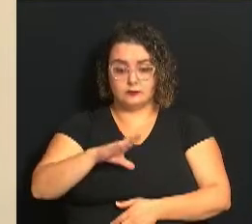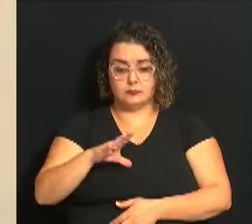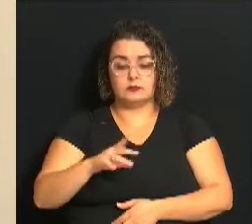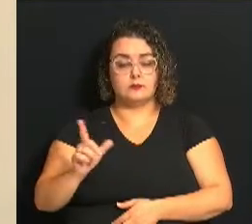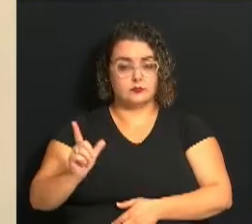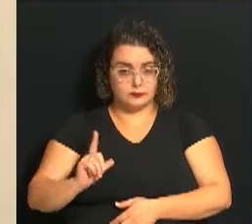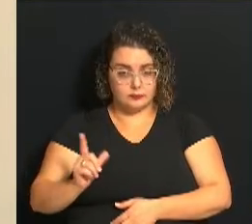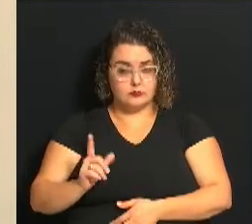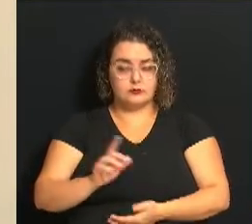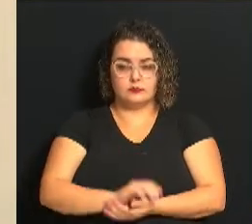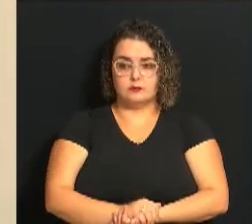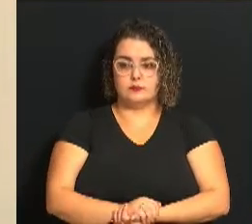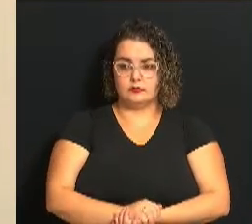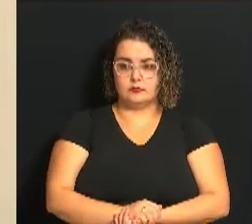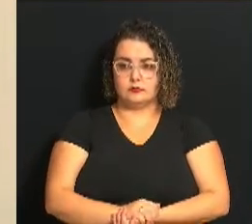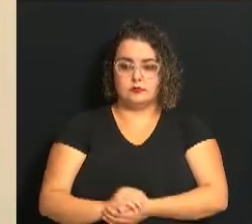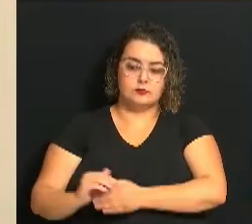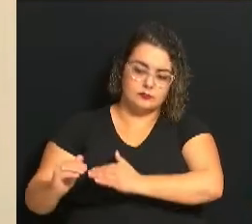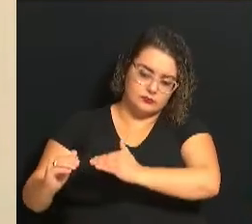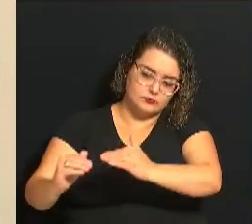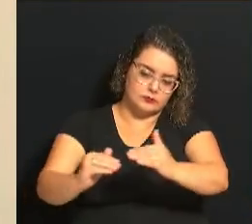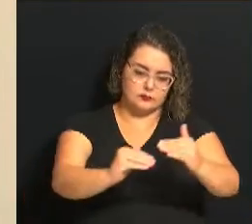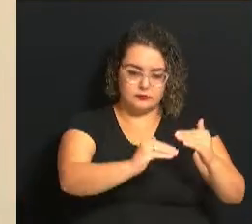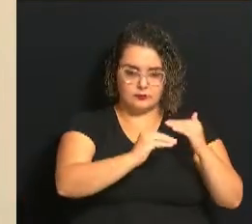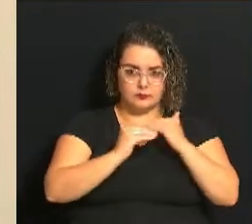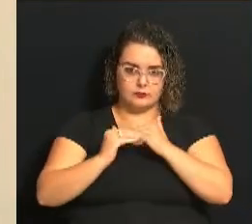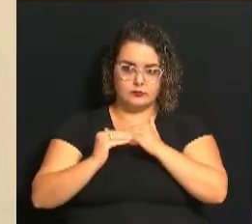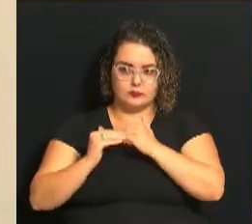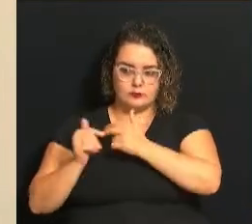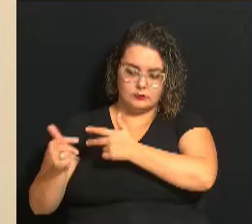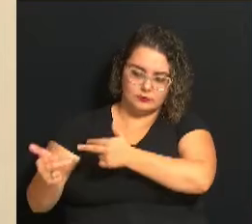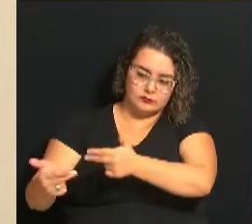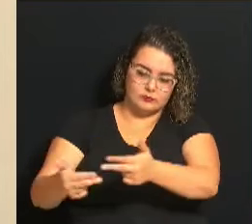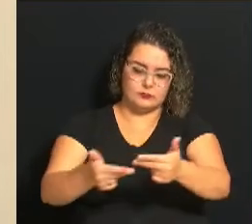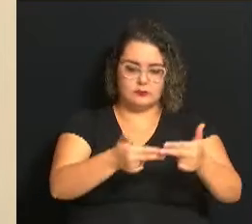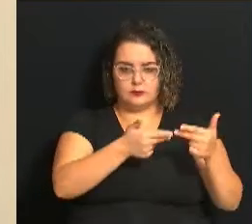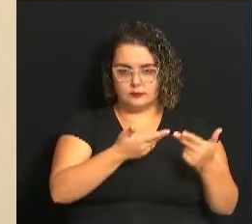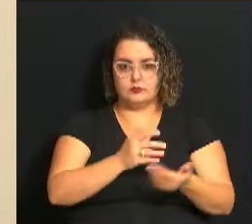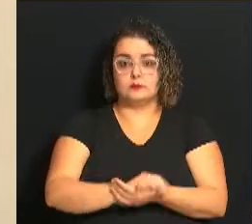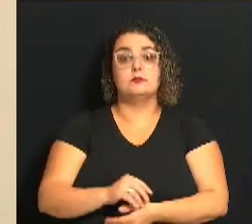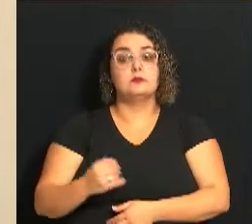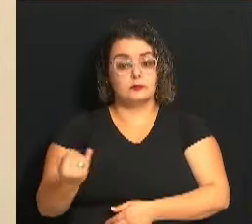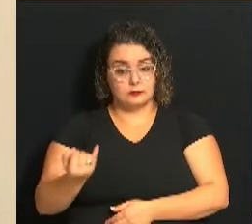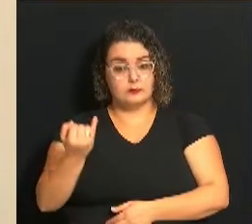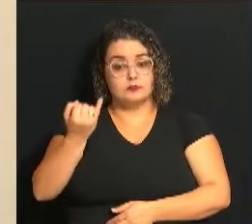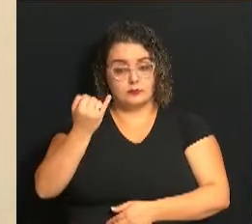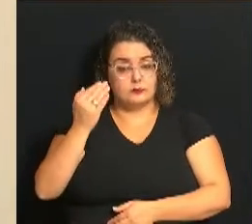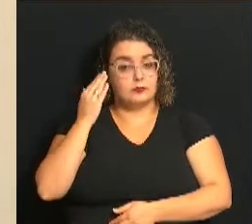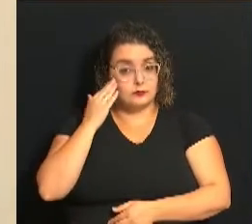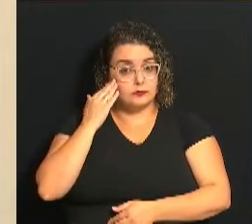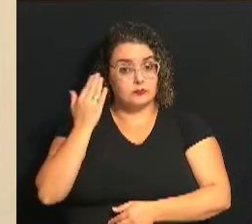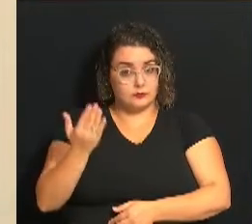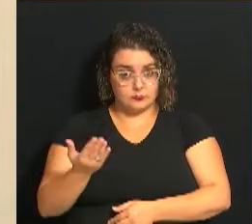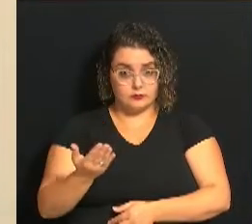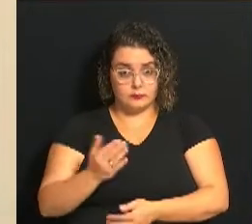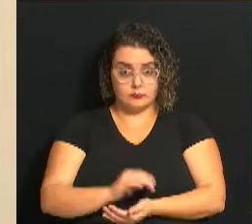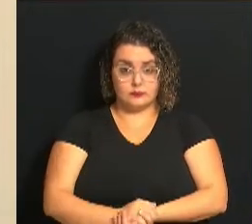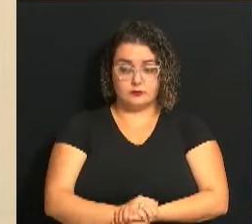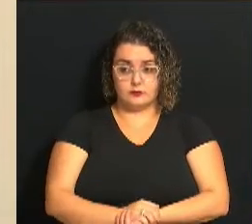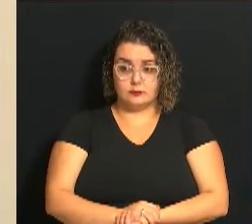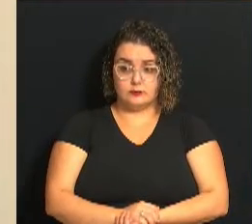ser unificado, né. Isso, de fato, é importante, mas a gente tem que entender que a gente está falando de uma